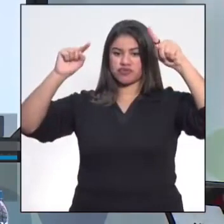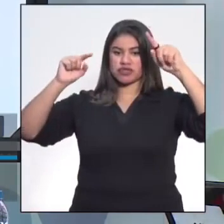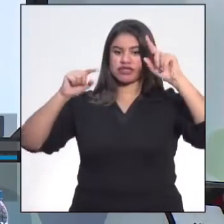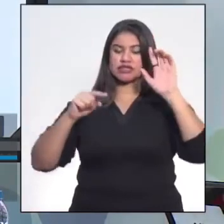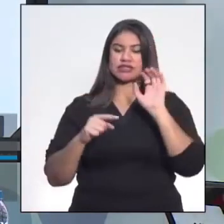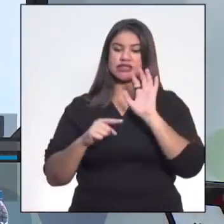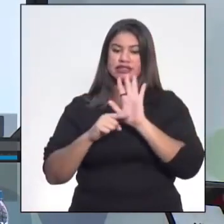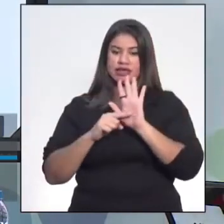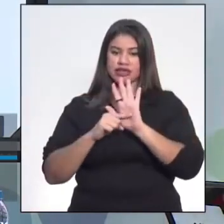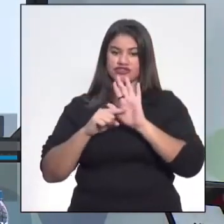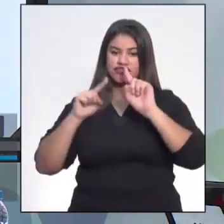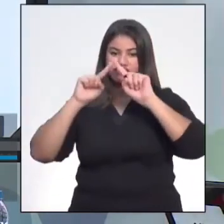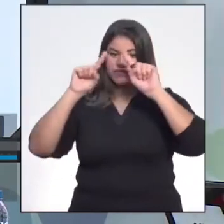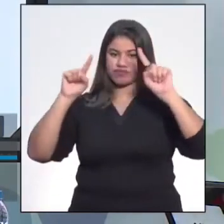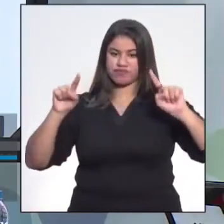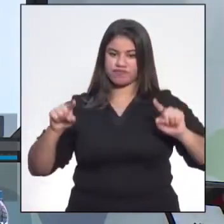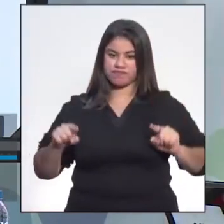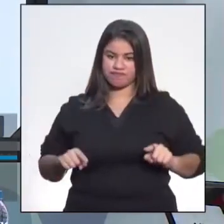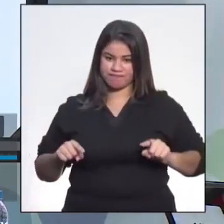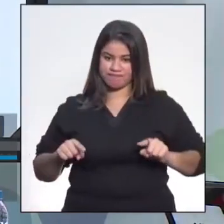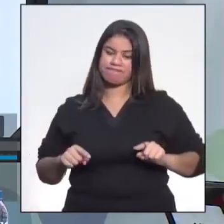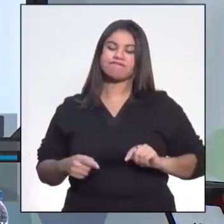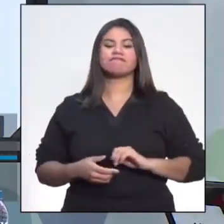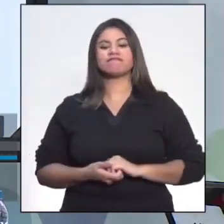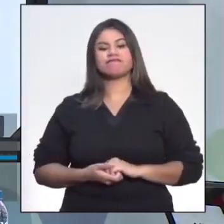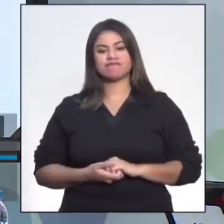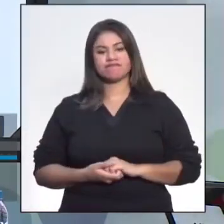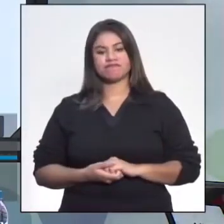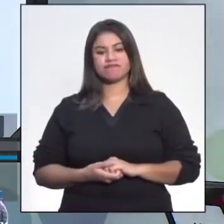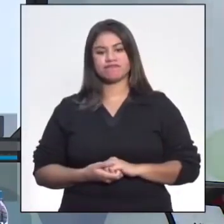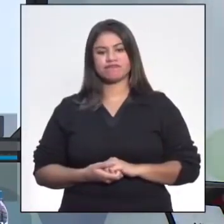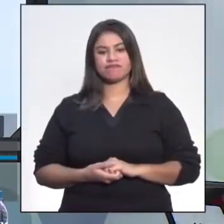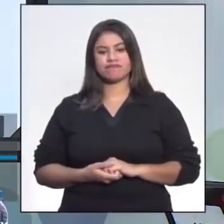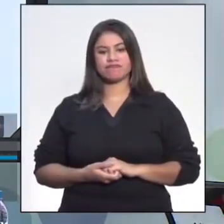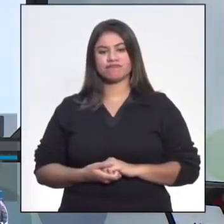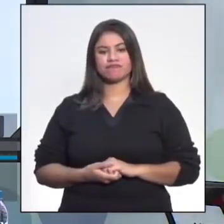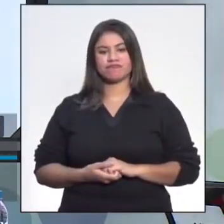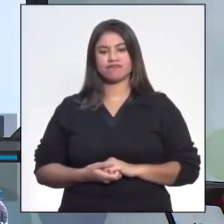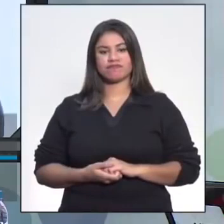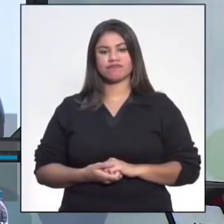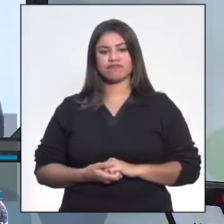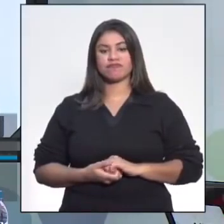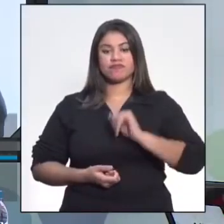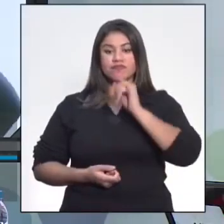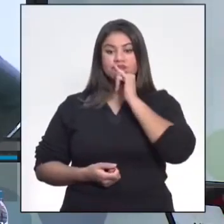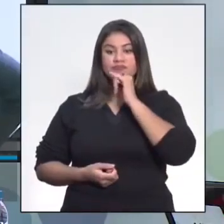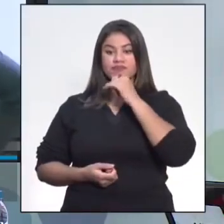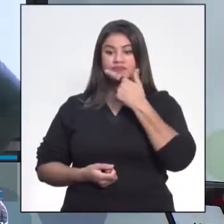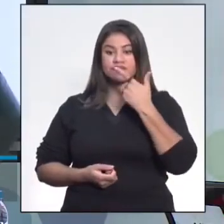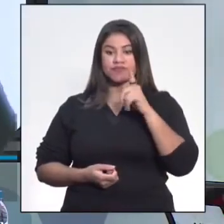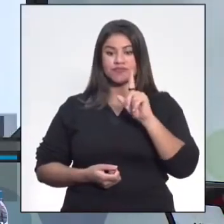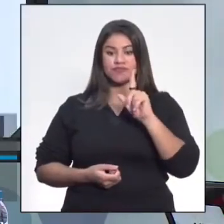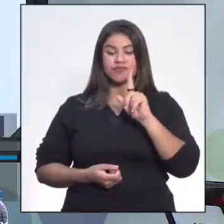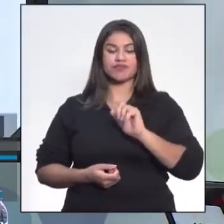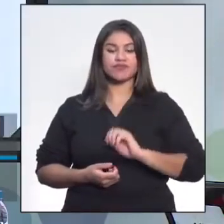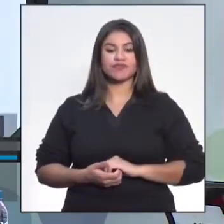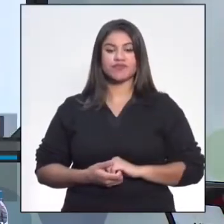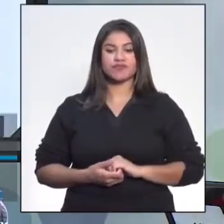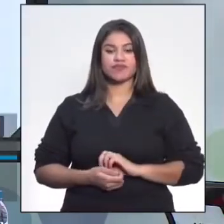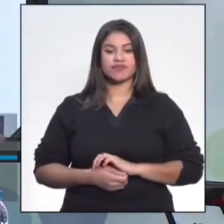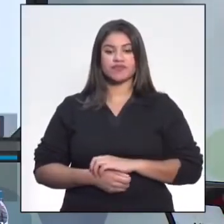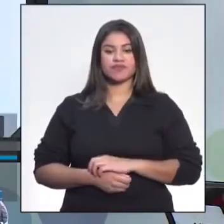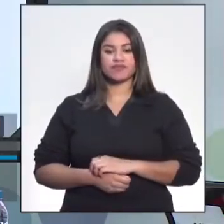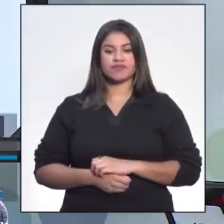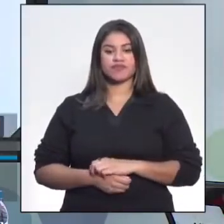for negativo, concavidade está voltada para baixo. E o próximo exemplo, que a professora Inês falou para eu passar para vocês,